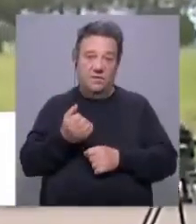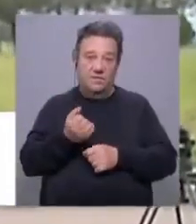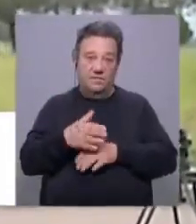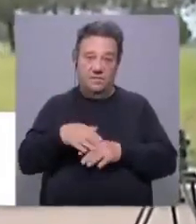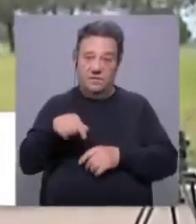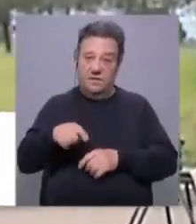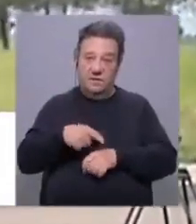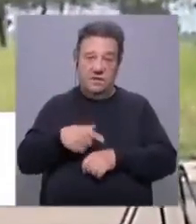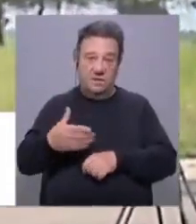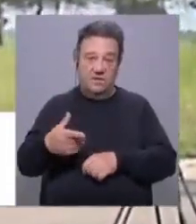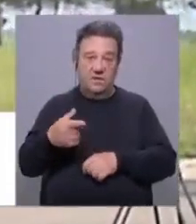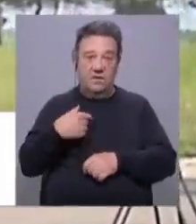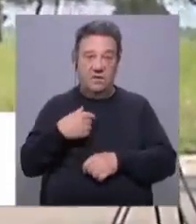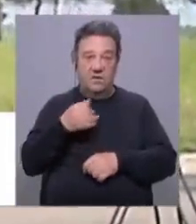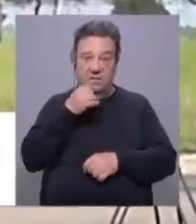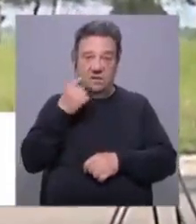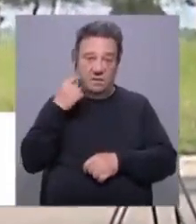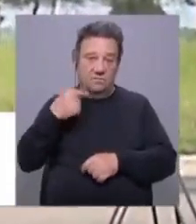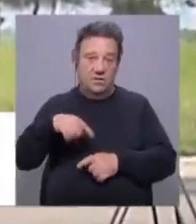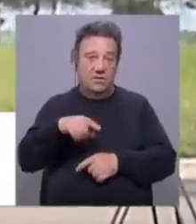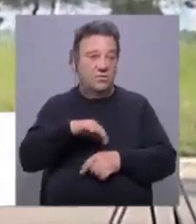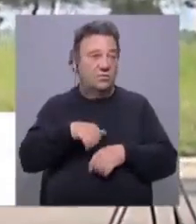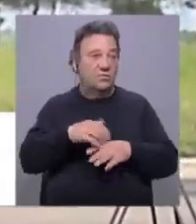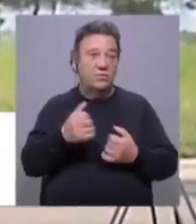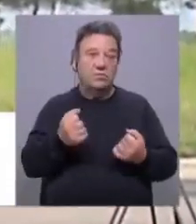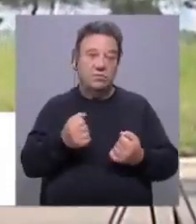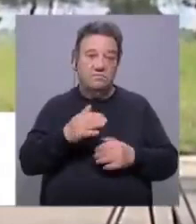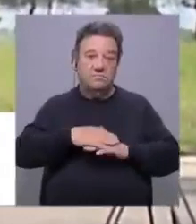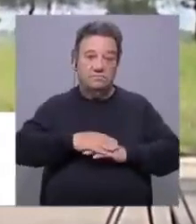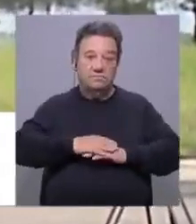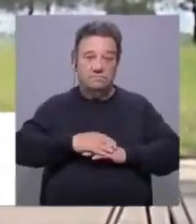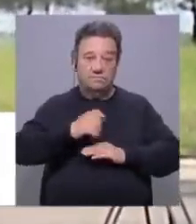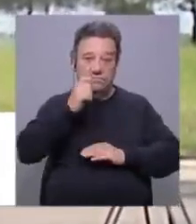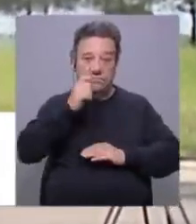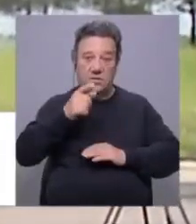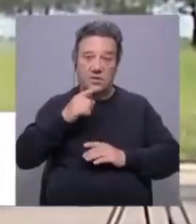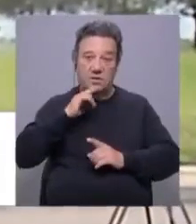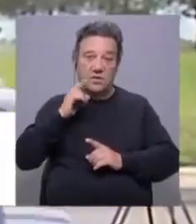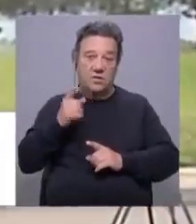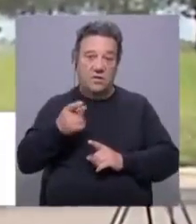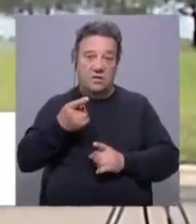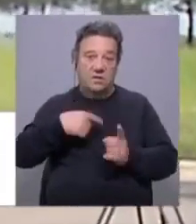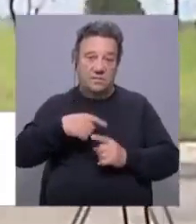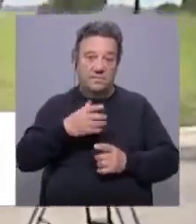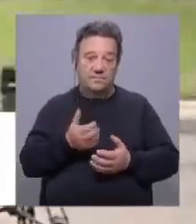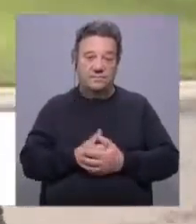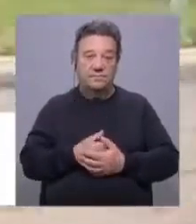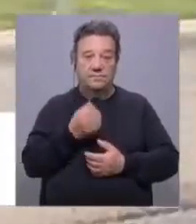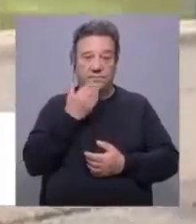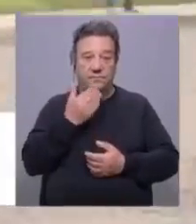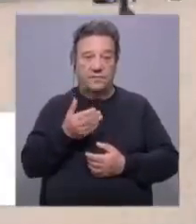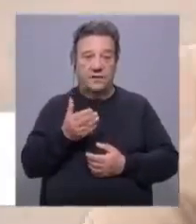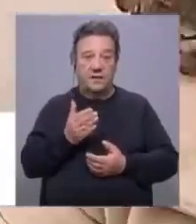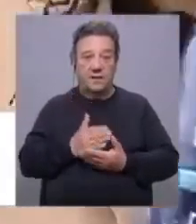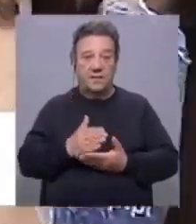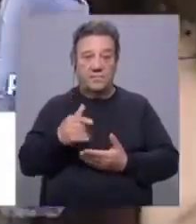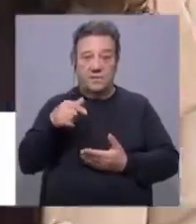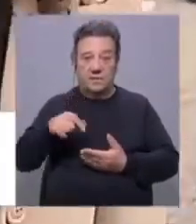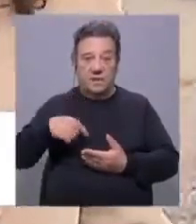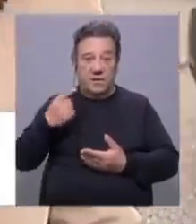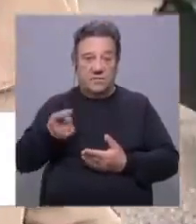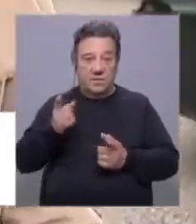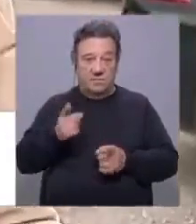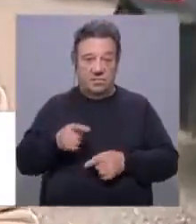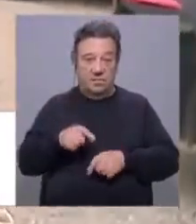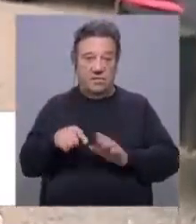neste momento e é o que tem acontecido e os condutores têm acatado as nossas ordens nesse sentido. Obrigada. A partir então de amanhã